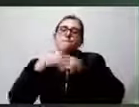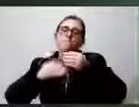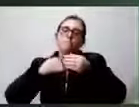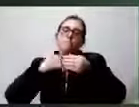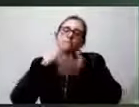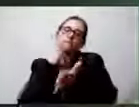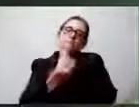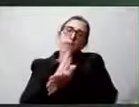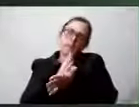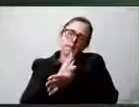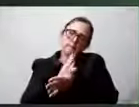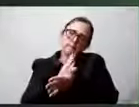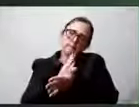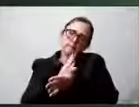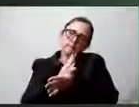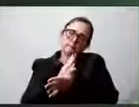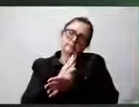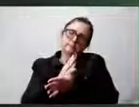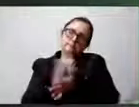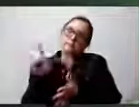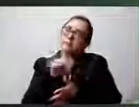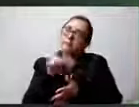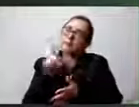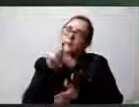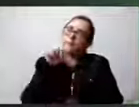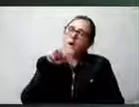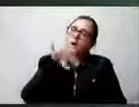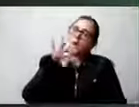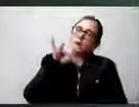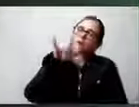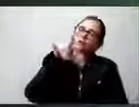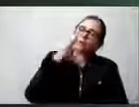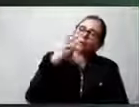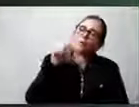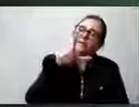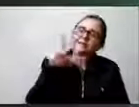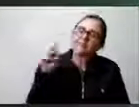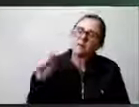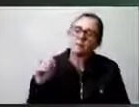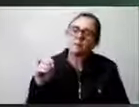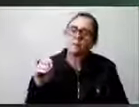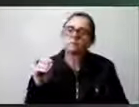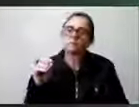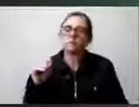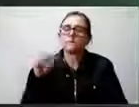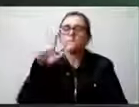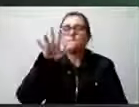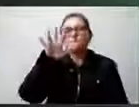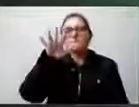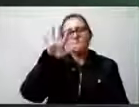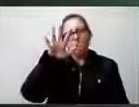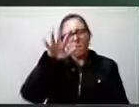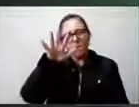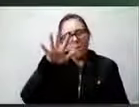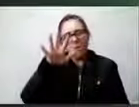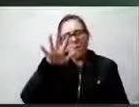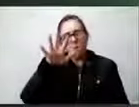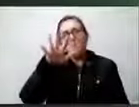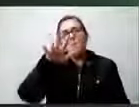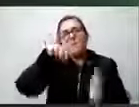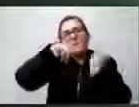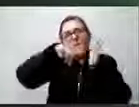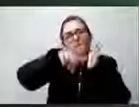fossa articular, não da articulação temporomandibular. a mão que está fazendo a fixação